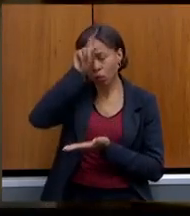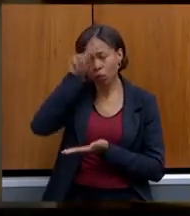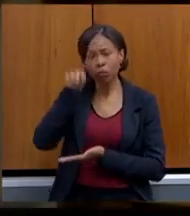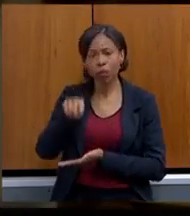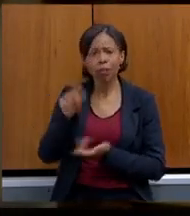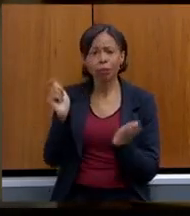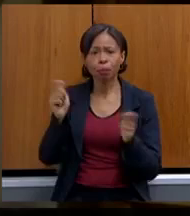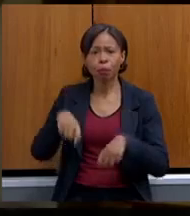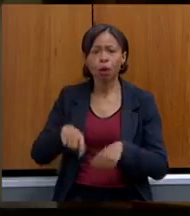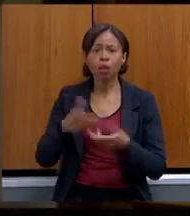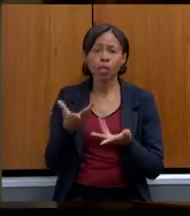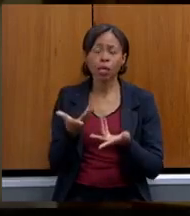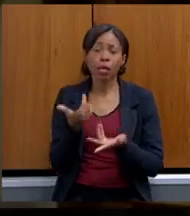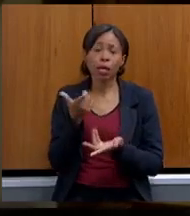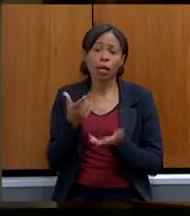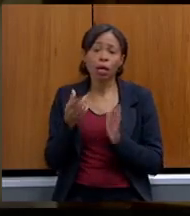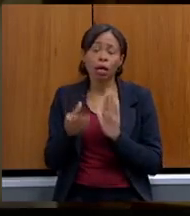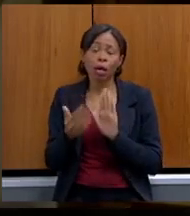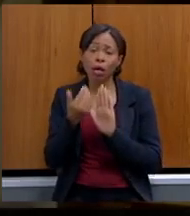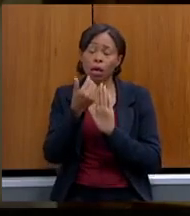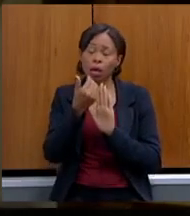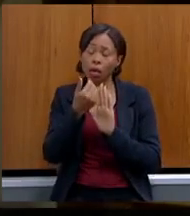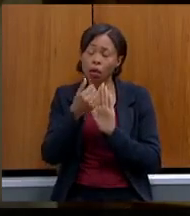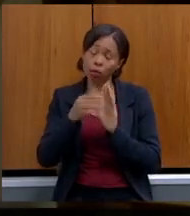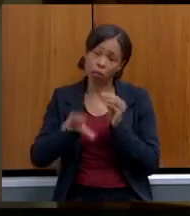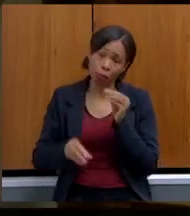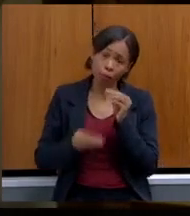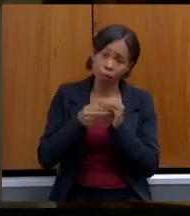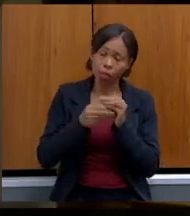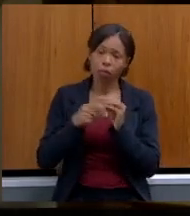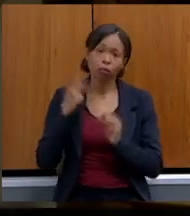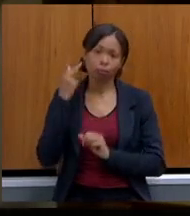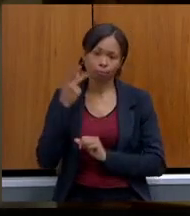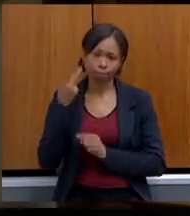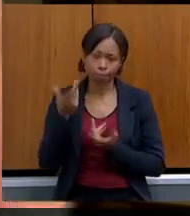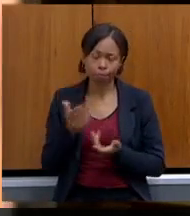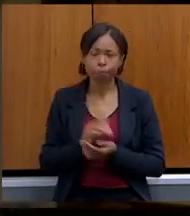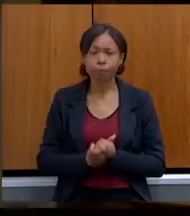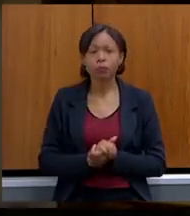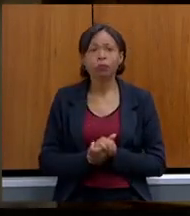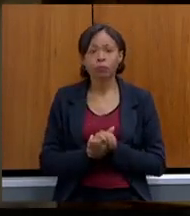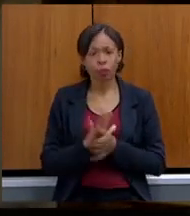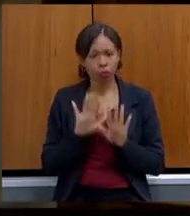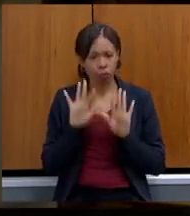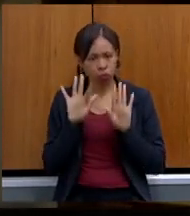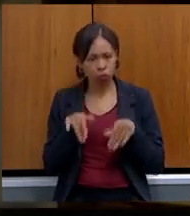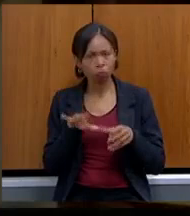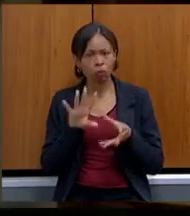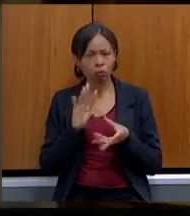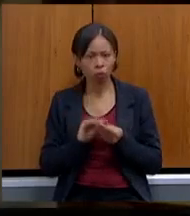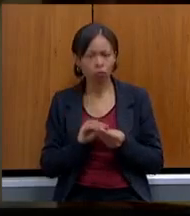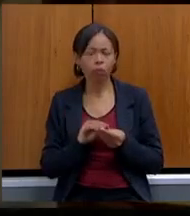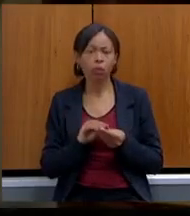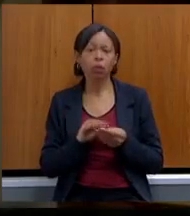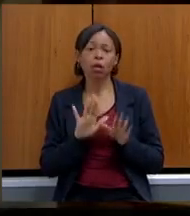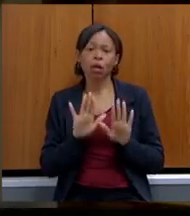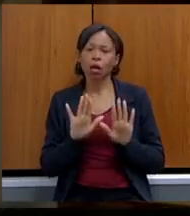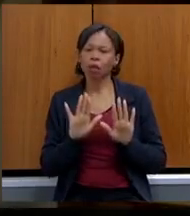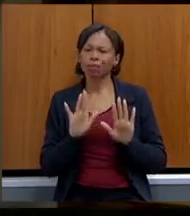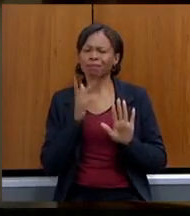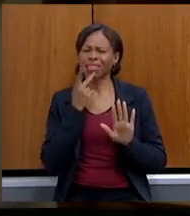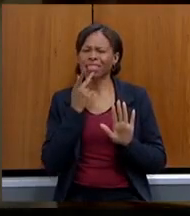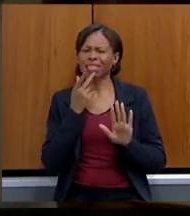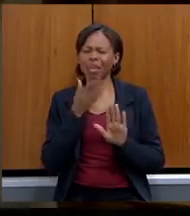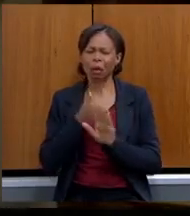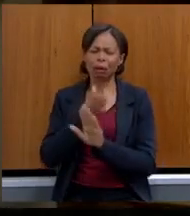também receber as emendas parlamentares estão nessa primeira parte do termino complementando a senhora Eu não quero entrar nessa polêmica